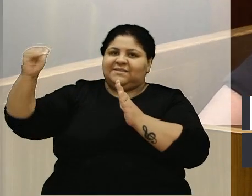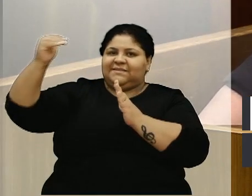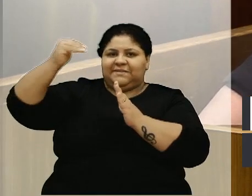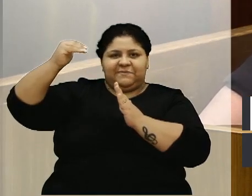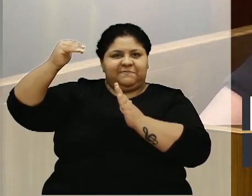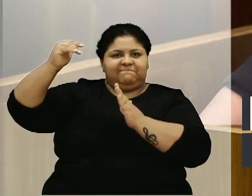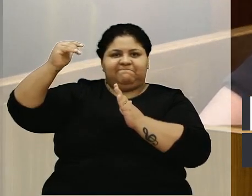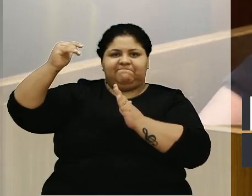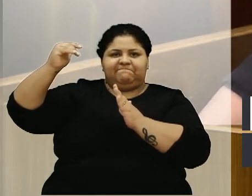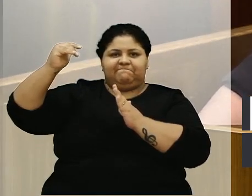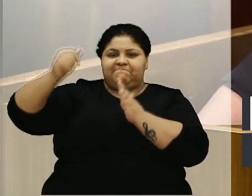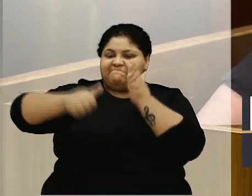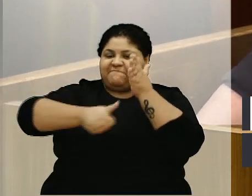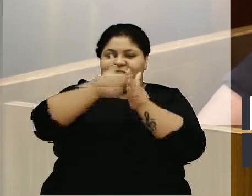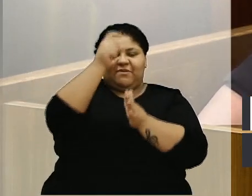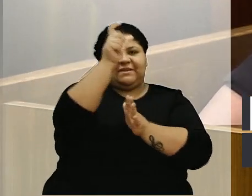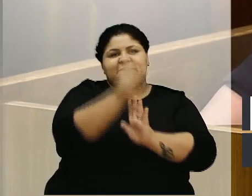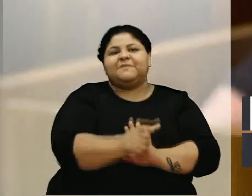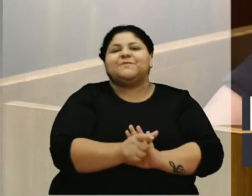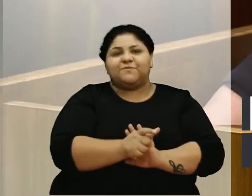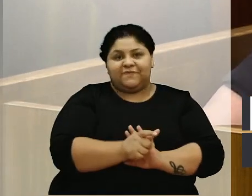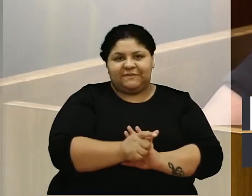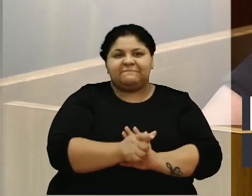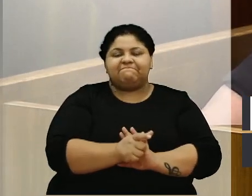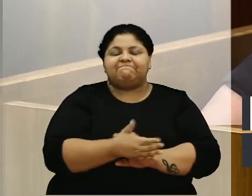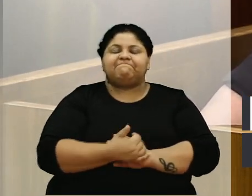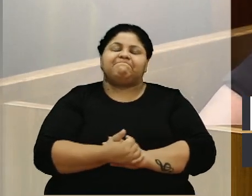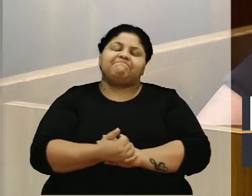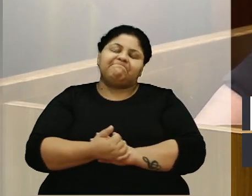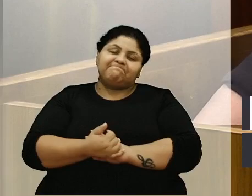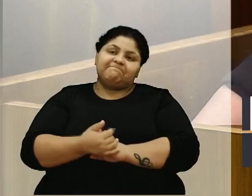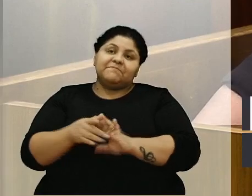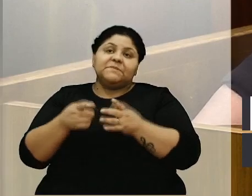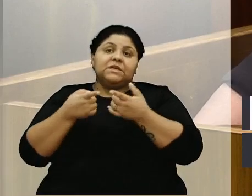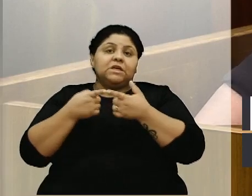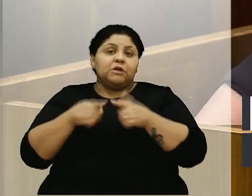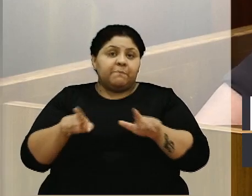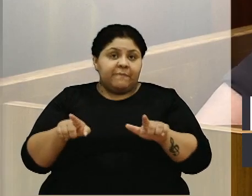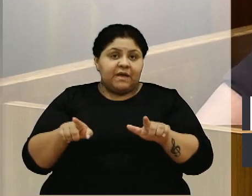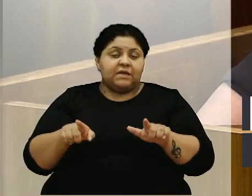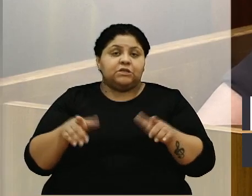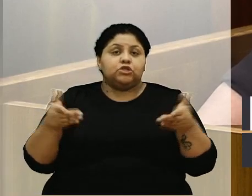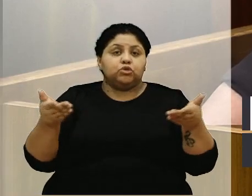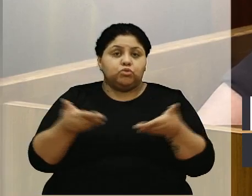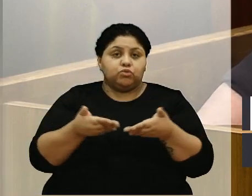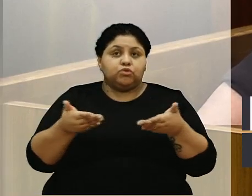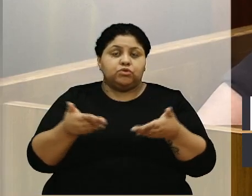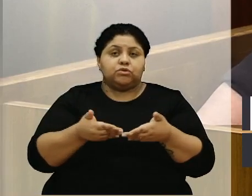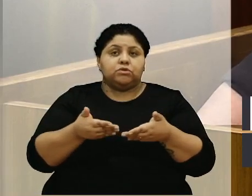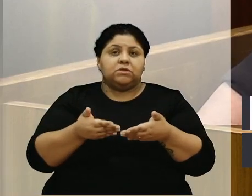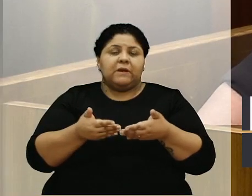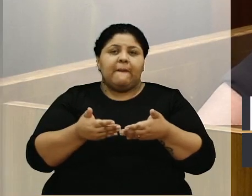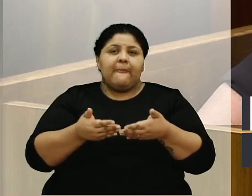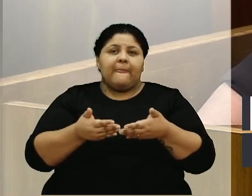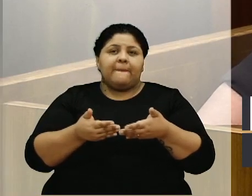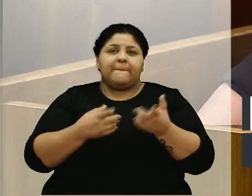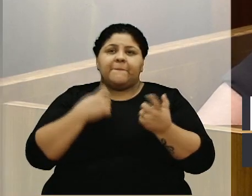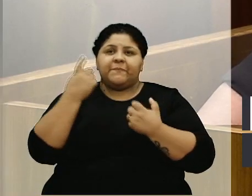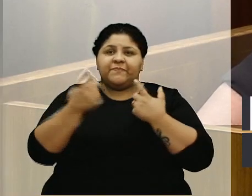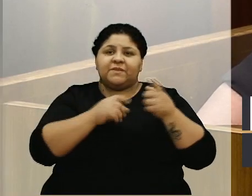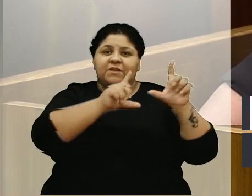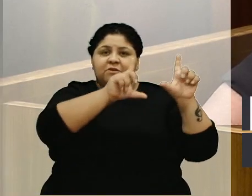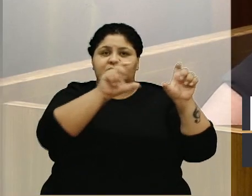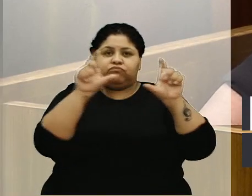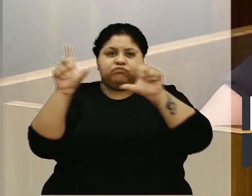pessoas e isso não é bom. Mas o meu grande expediente de hoje, eu até vou colocar algumas fotos aqui